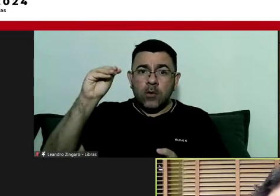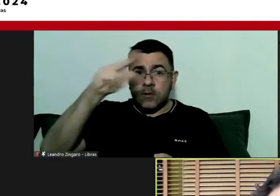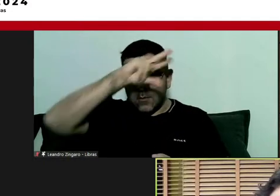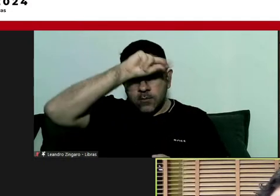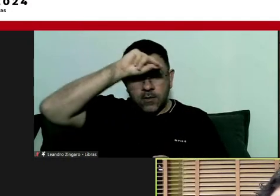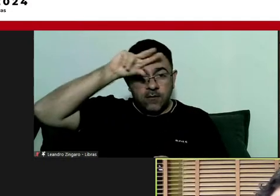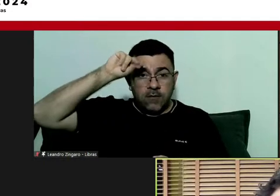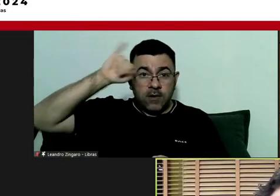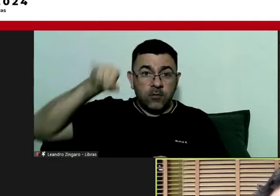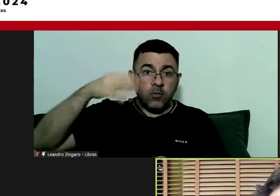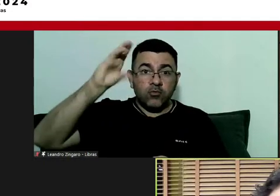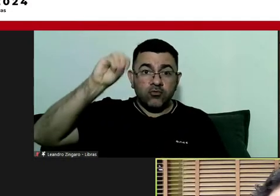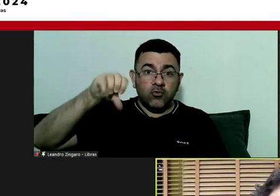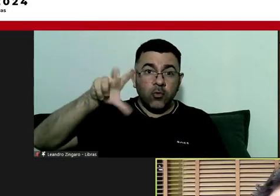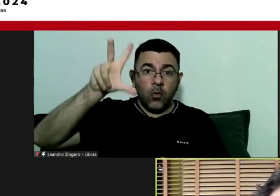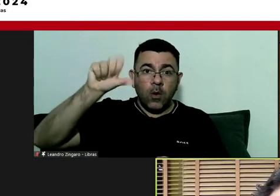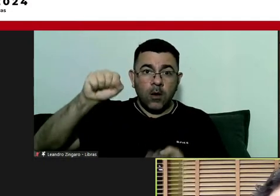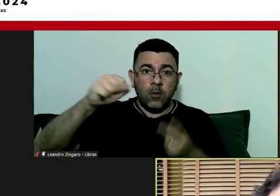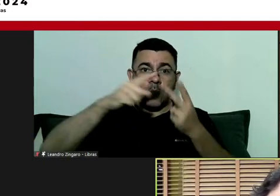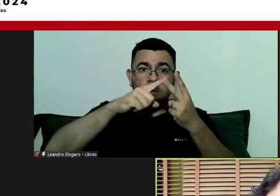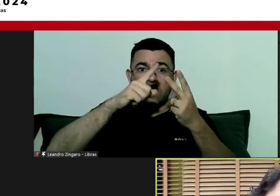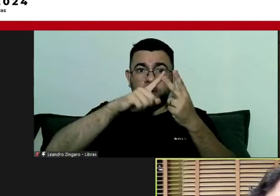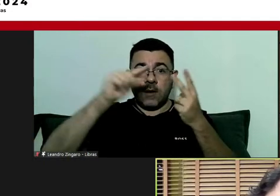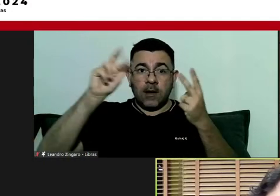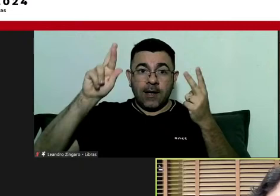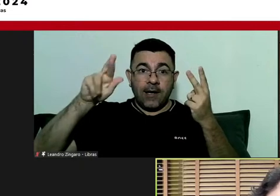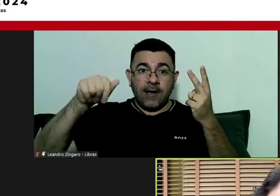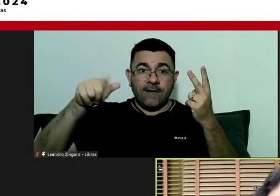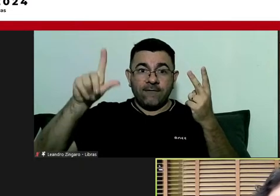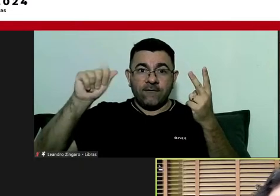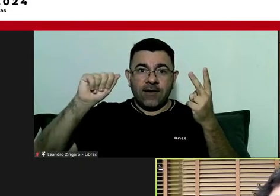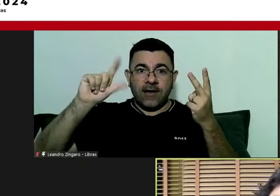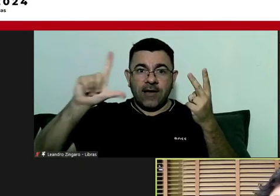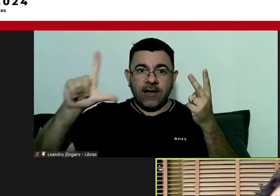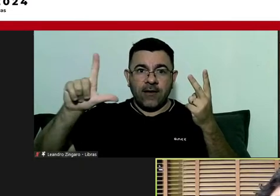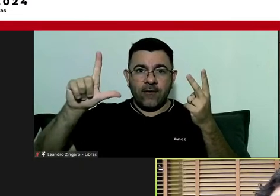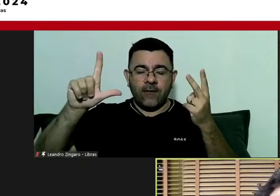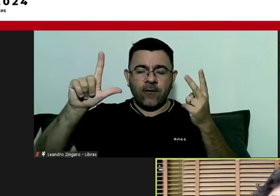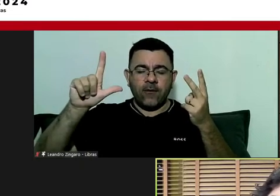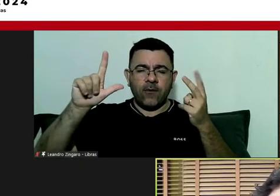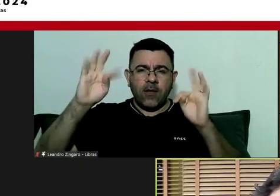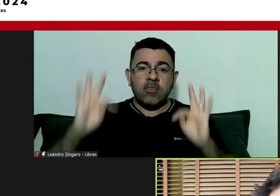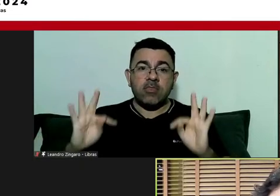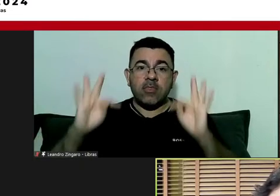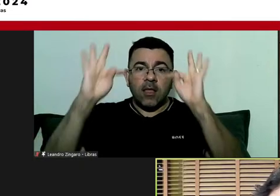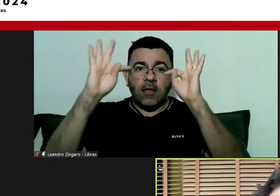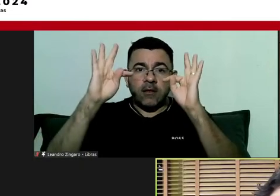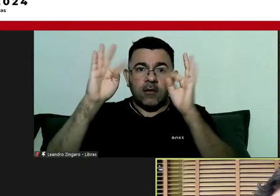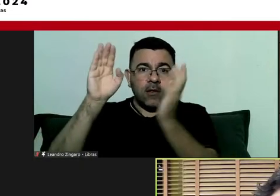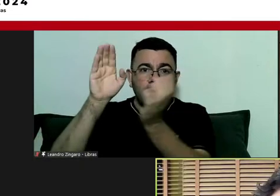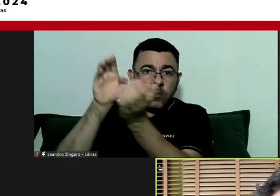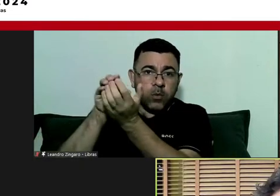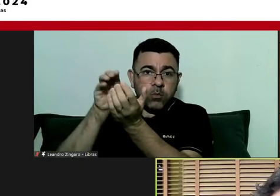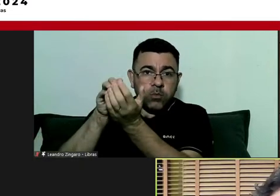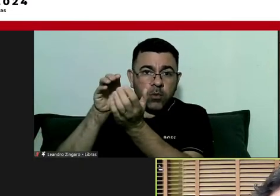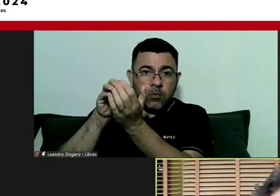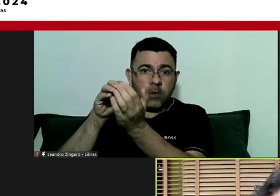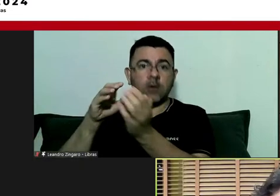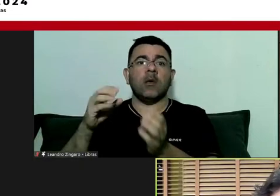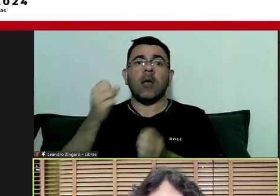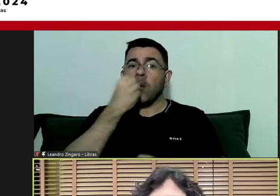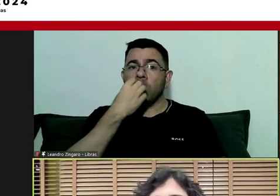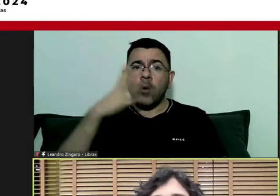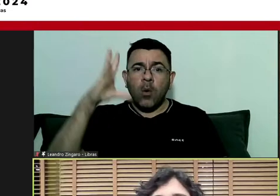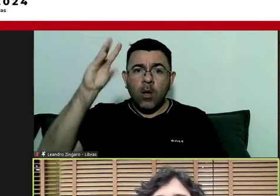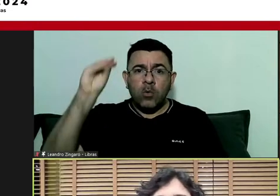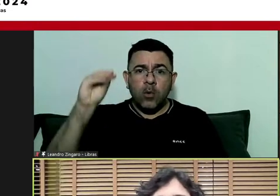noite Rafael Figueiredo secretário de ciência e tecnologia da cidade do Recife Boa noite a todos os